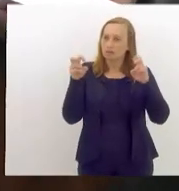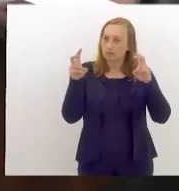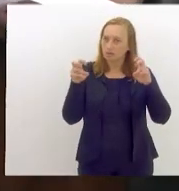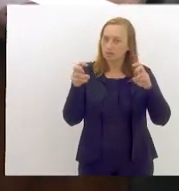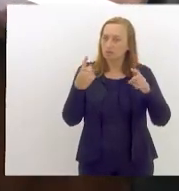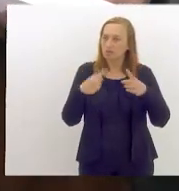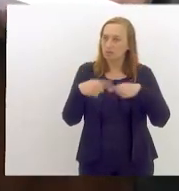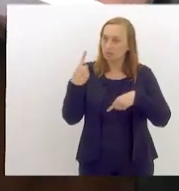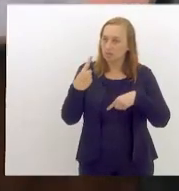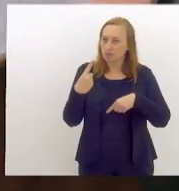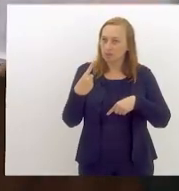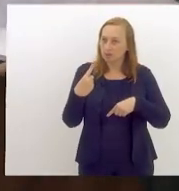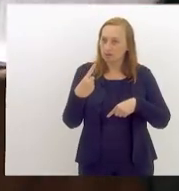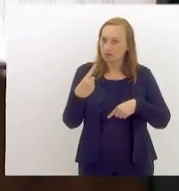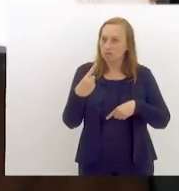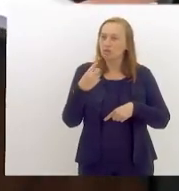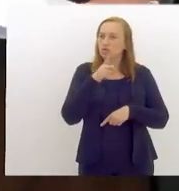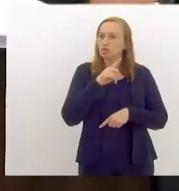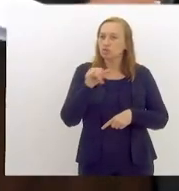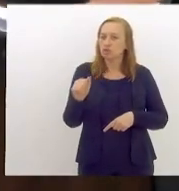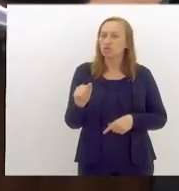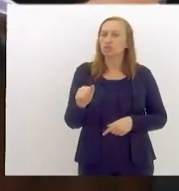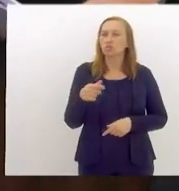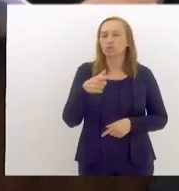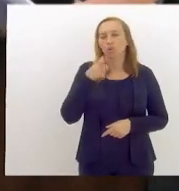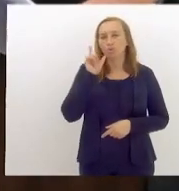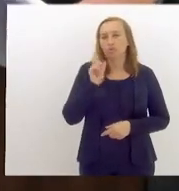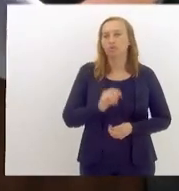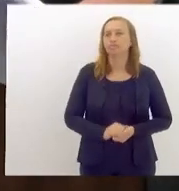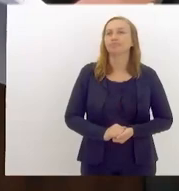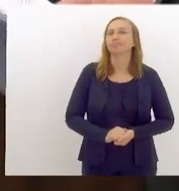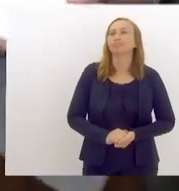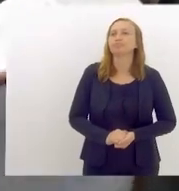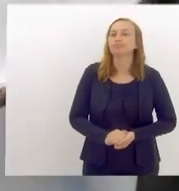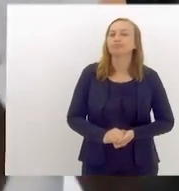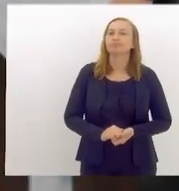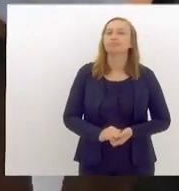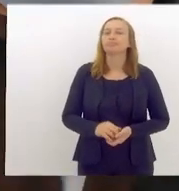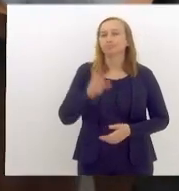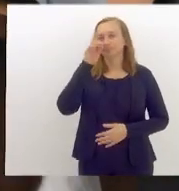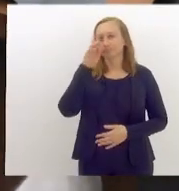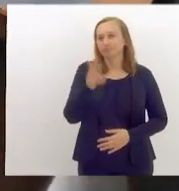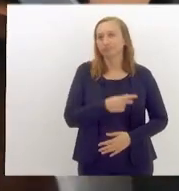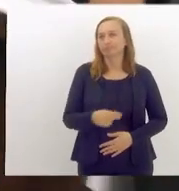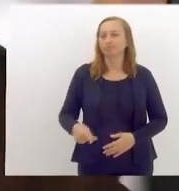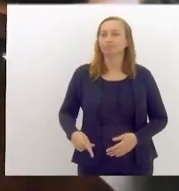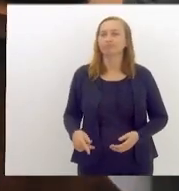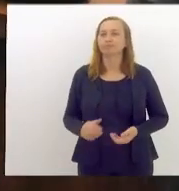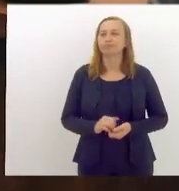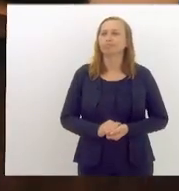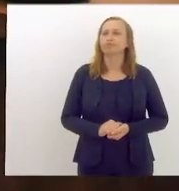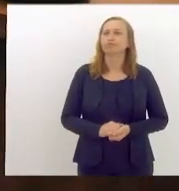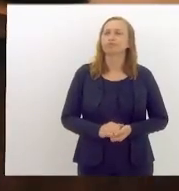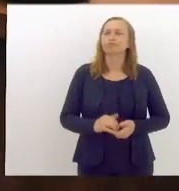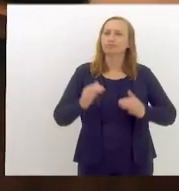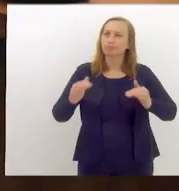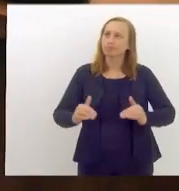superada no dia de ontem senhor presidente vossa excelência